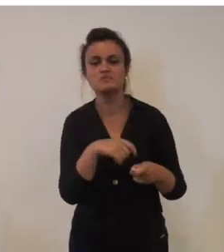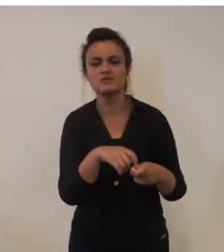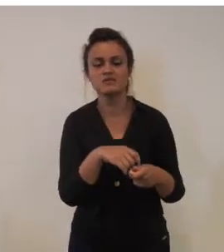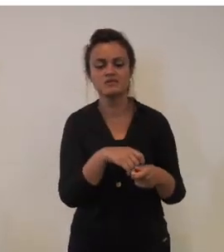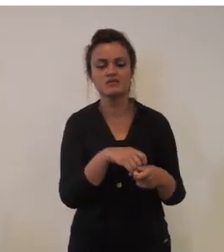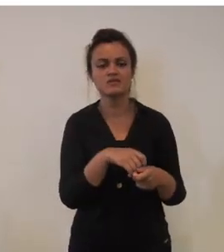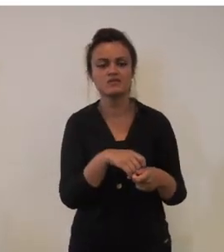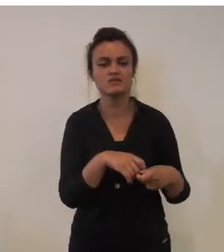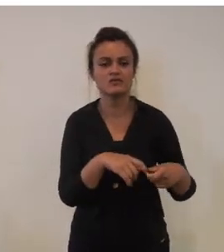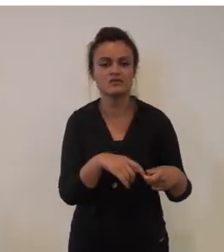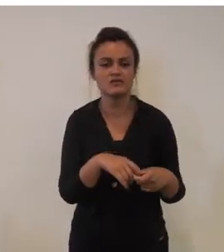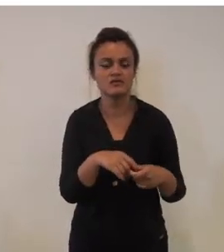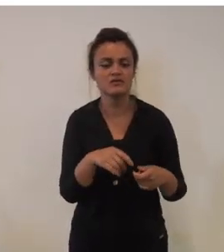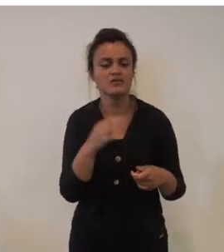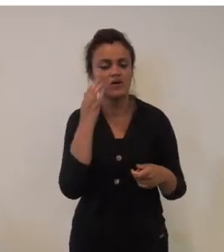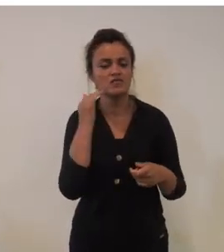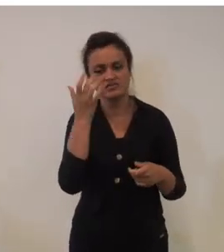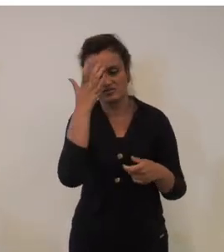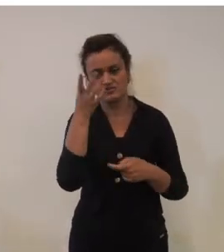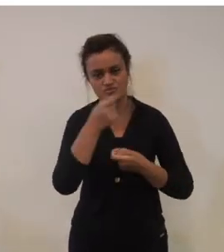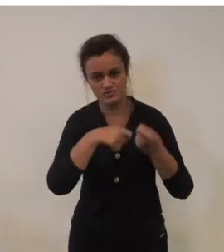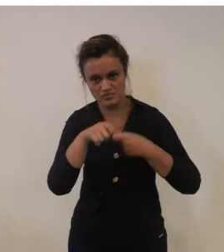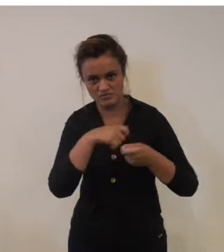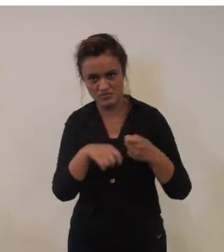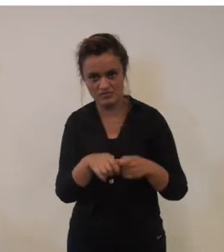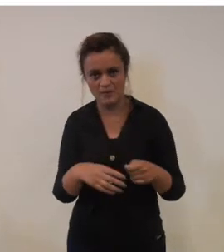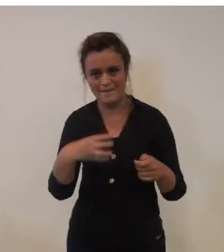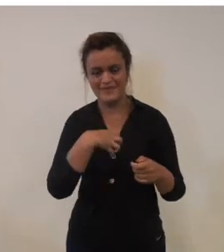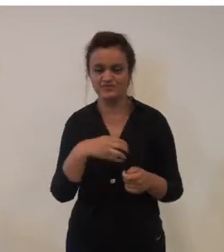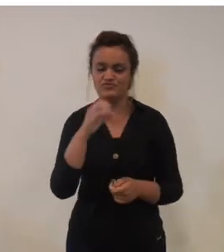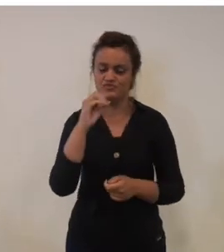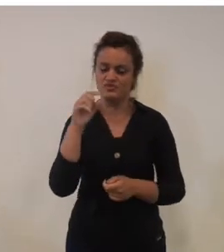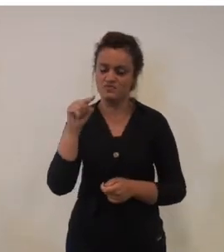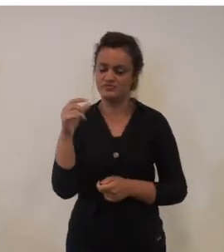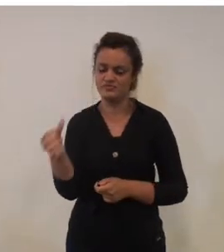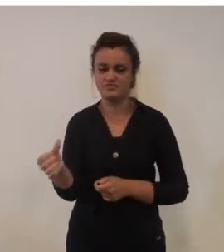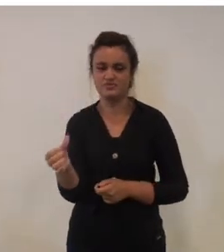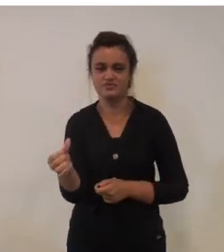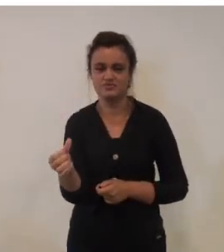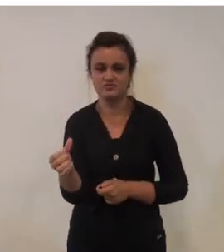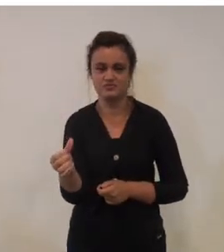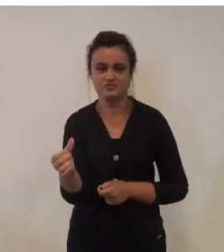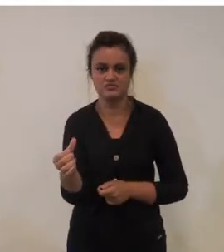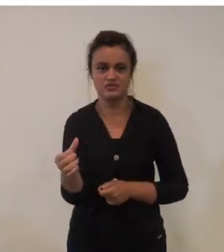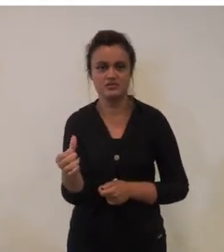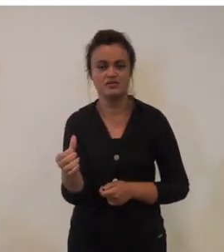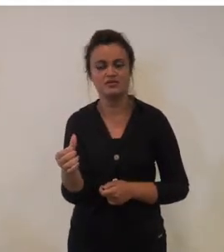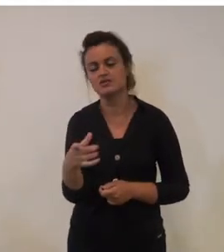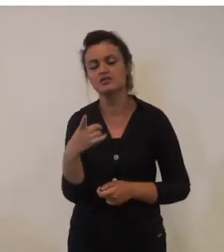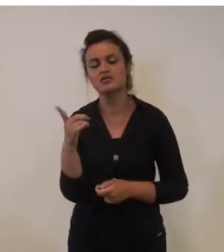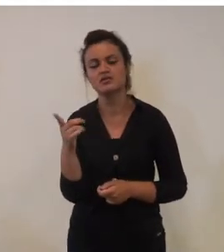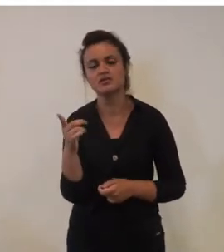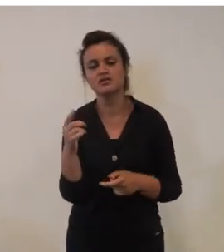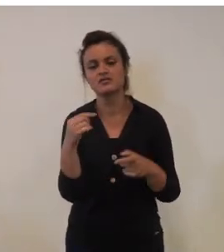de livre comércio com facilitação de comércio dá um impacto de 0,6 no PIB da região